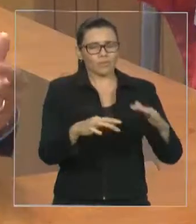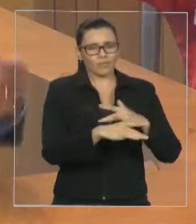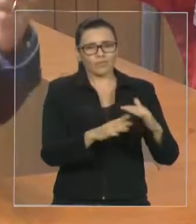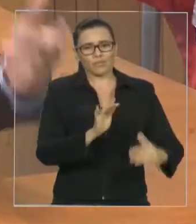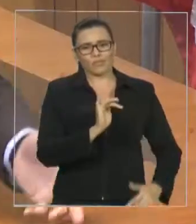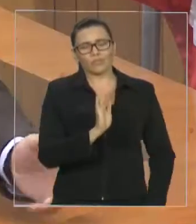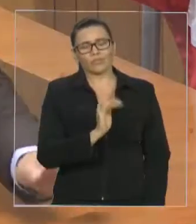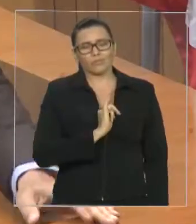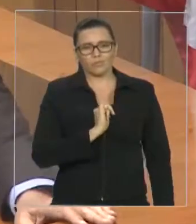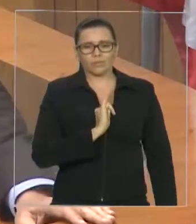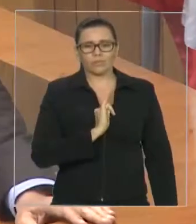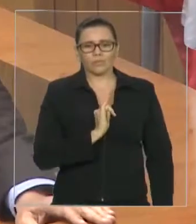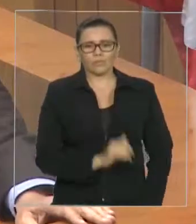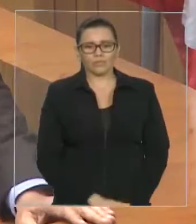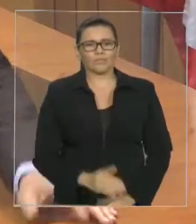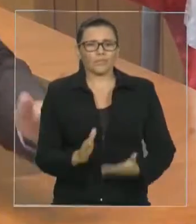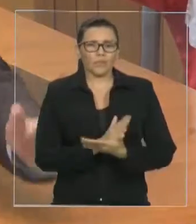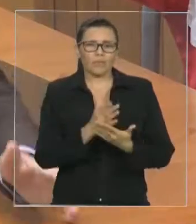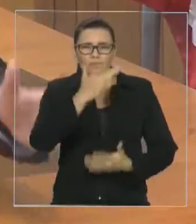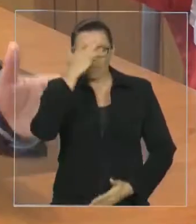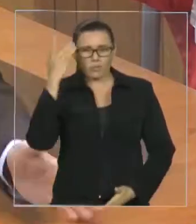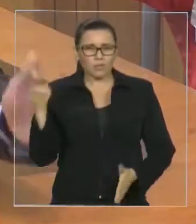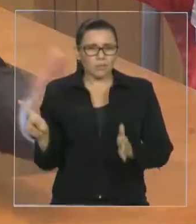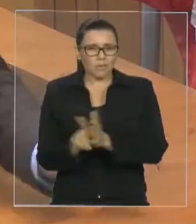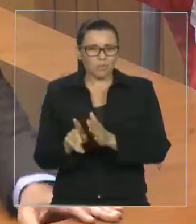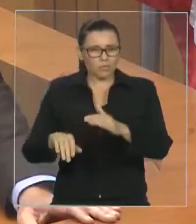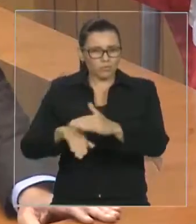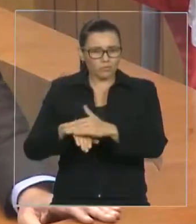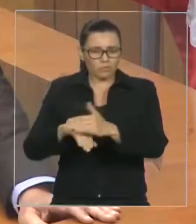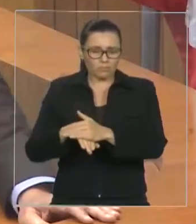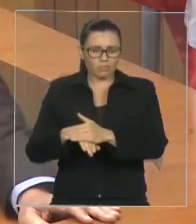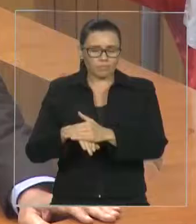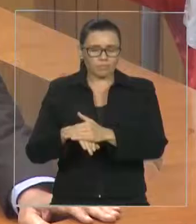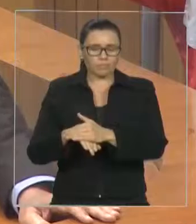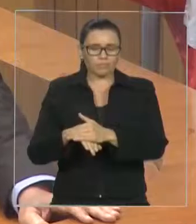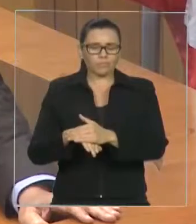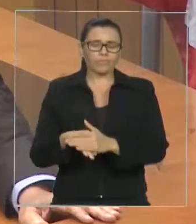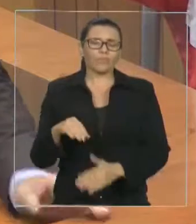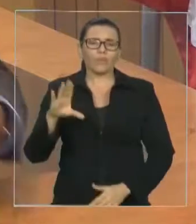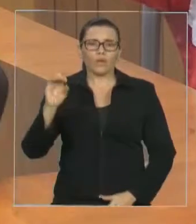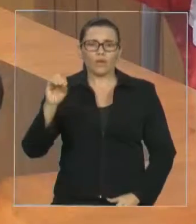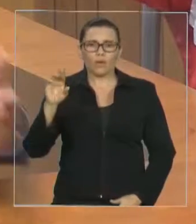por condições financeiras. Alguns deslocaram em veículos próprios, em